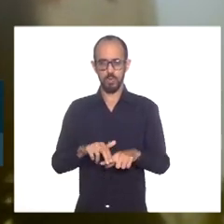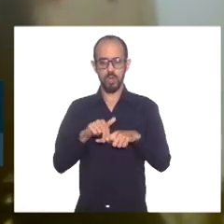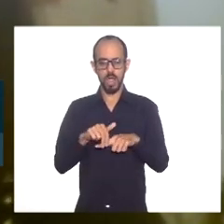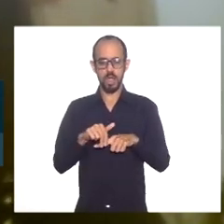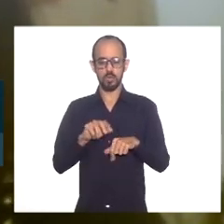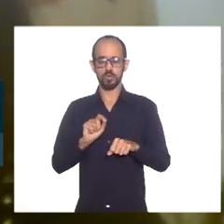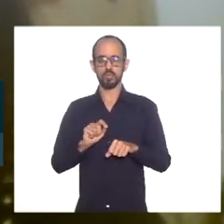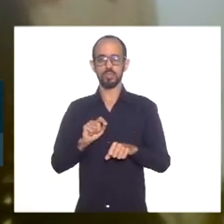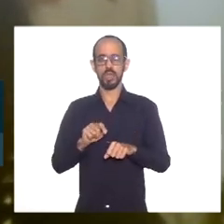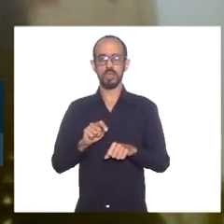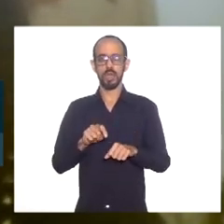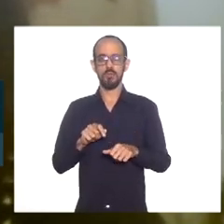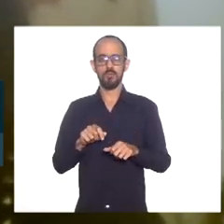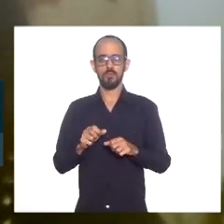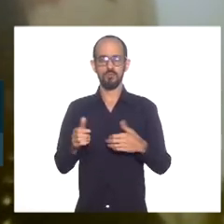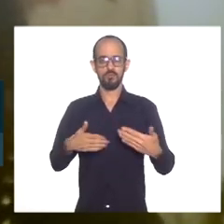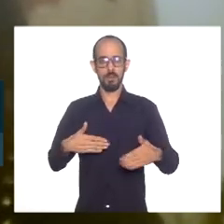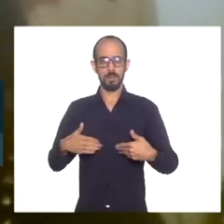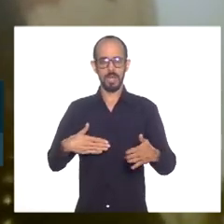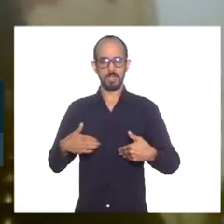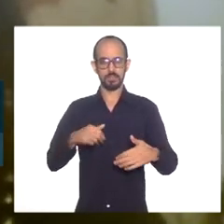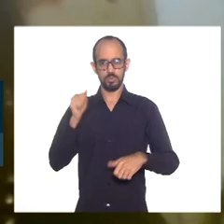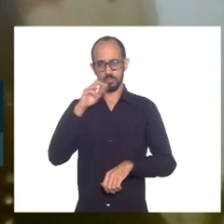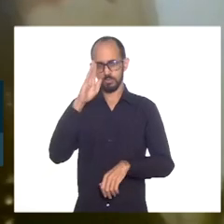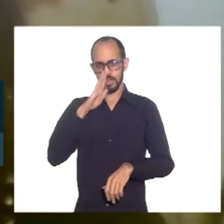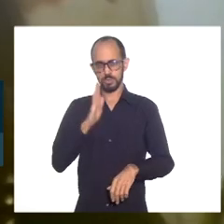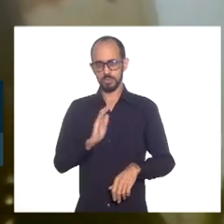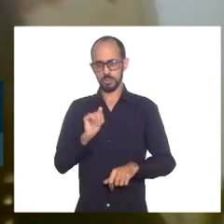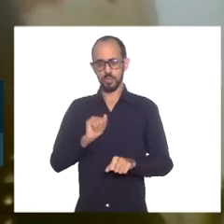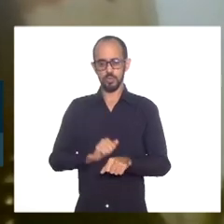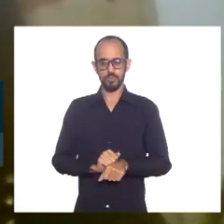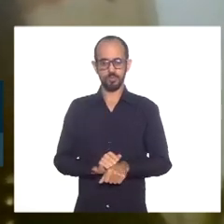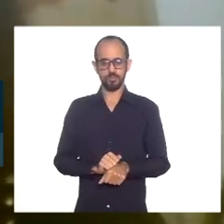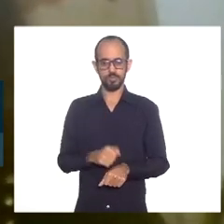por conta da fabricação brasileira, e